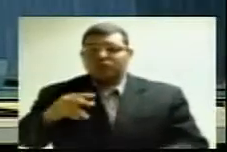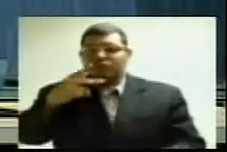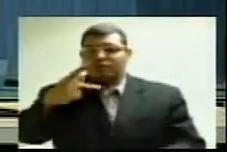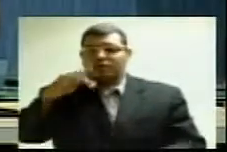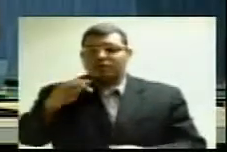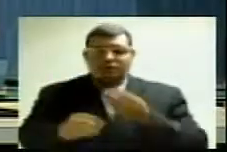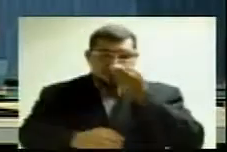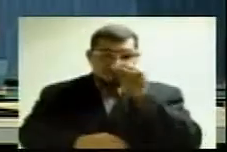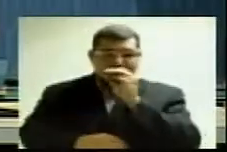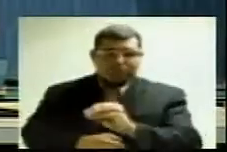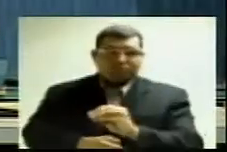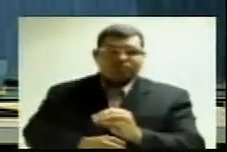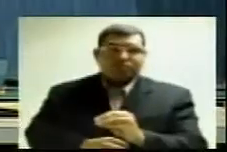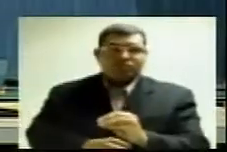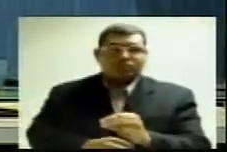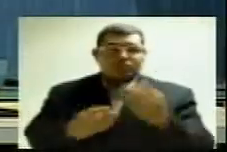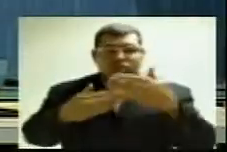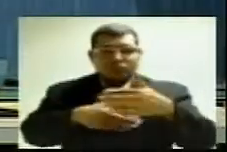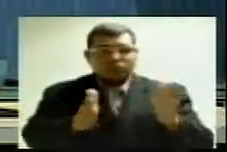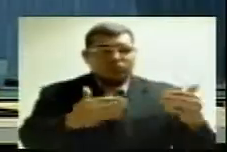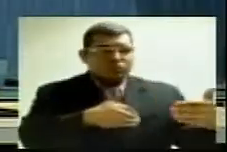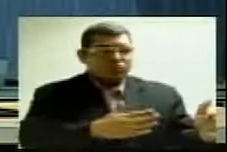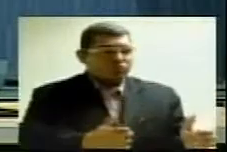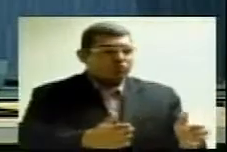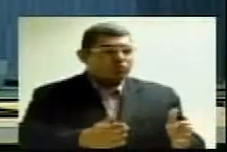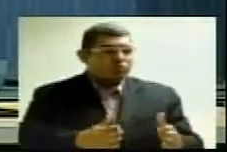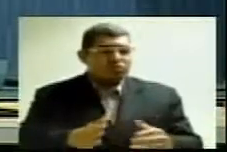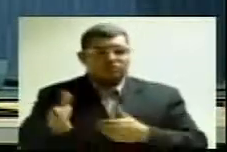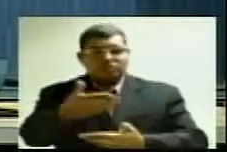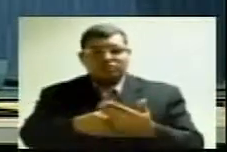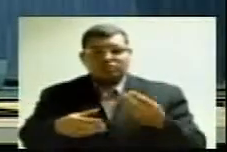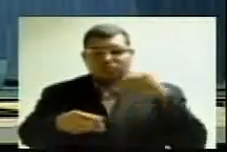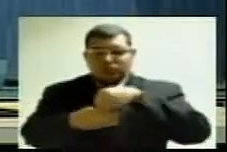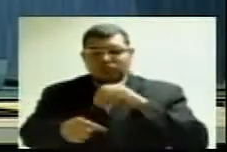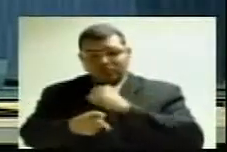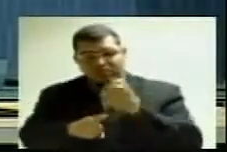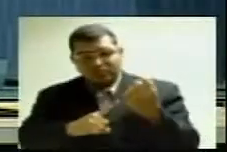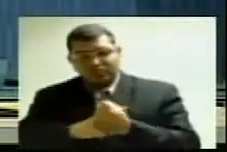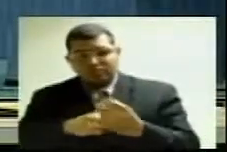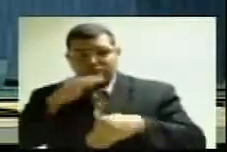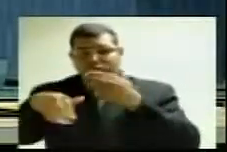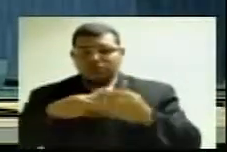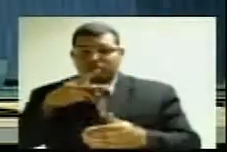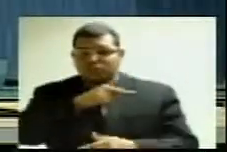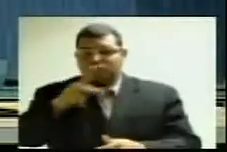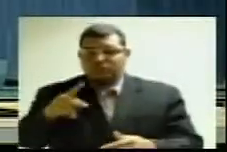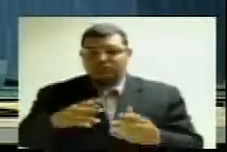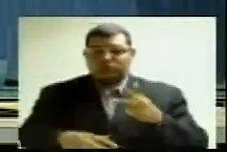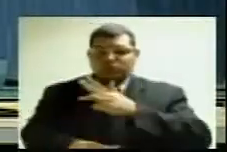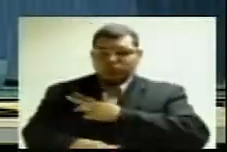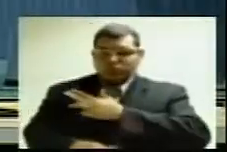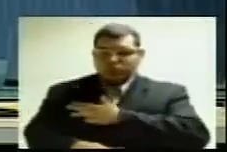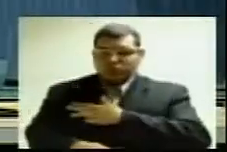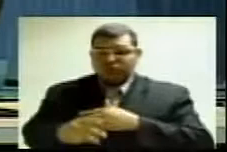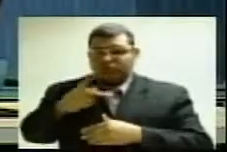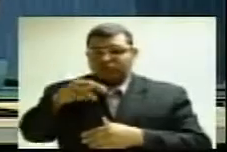PT negava. Os passos da intensa inclusão social promovida pelo presidente Lula,